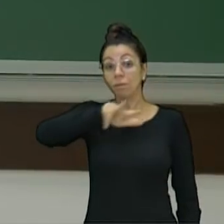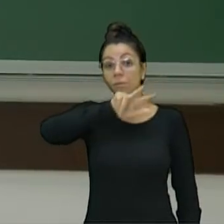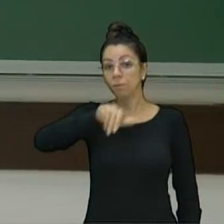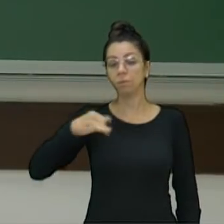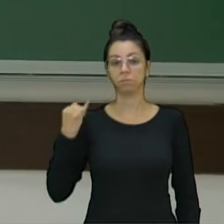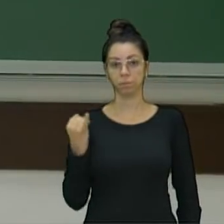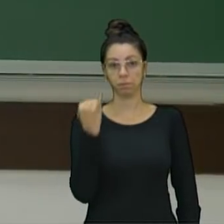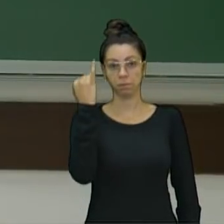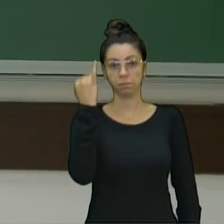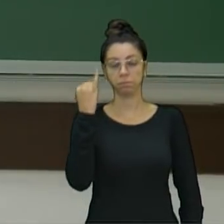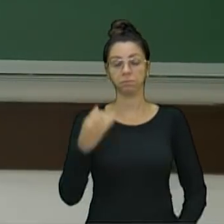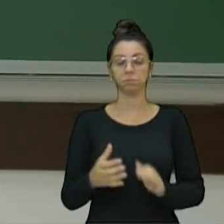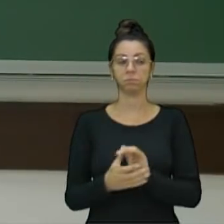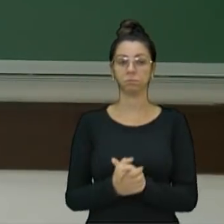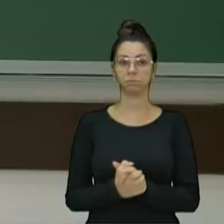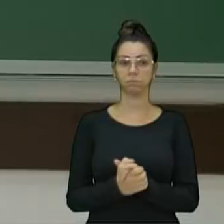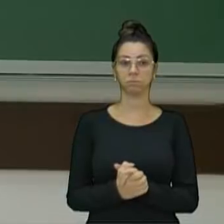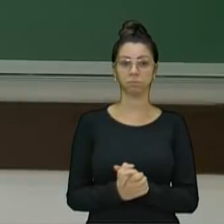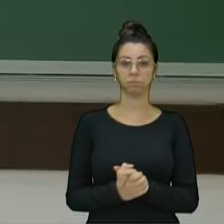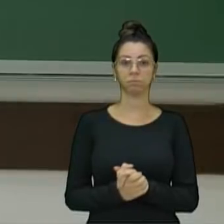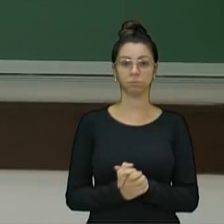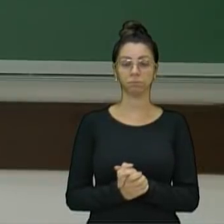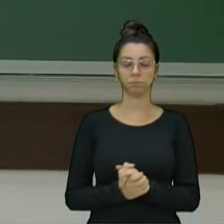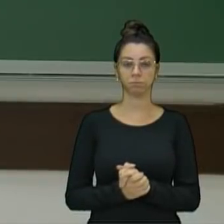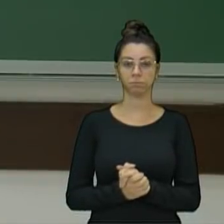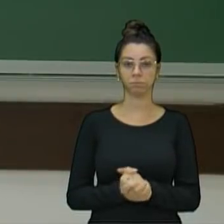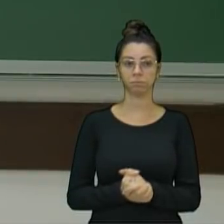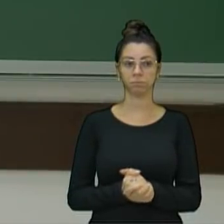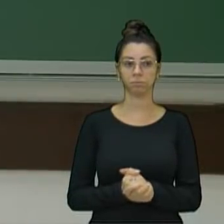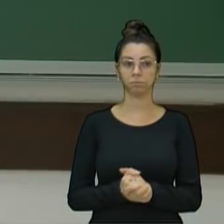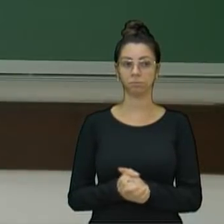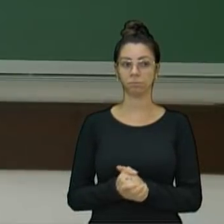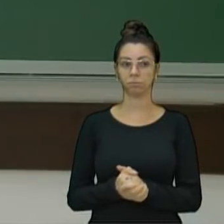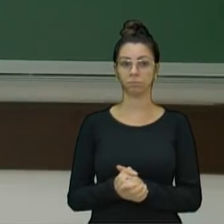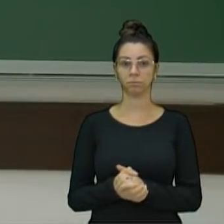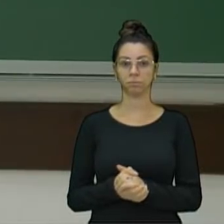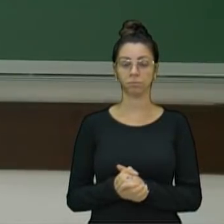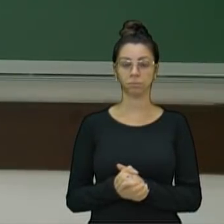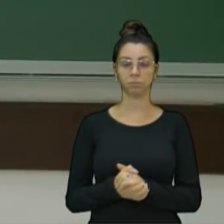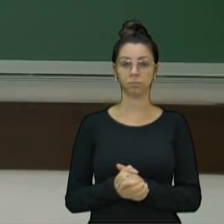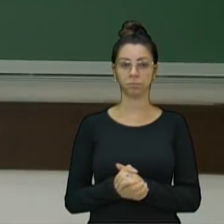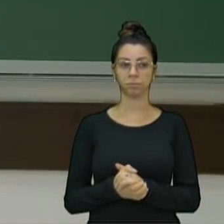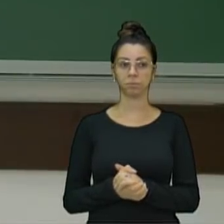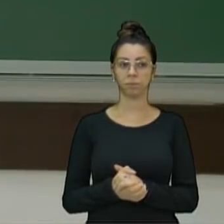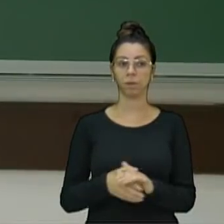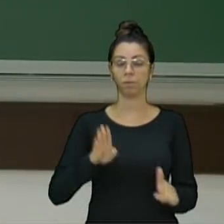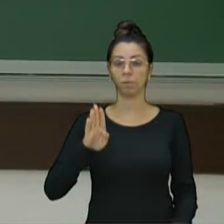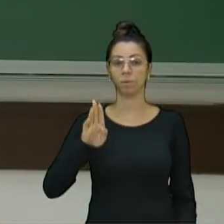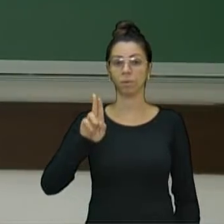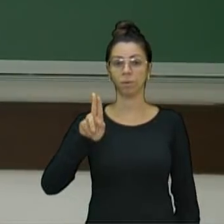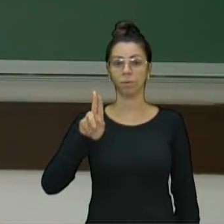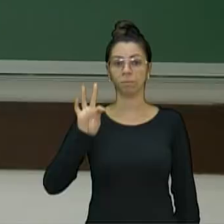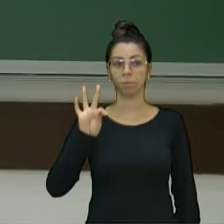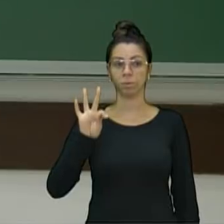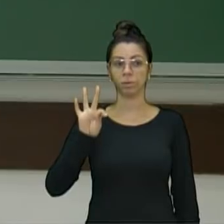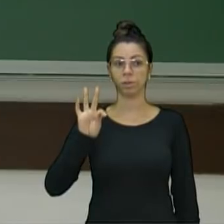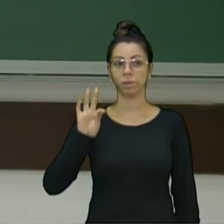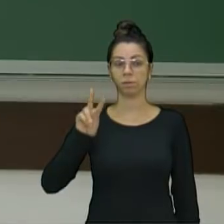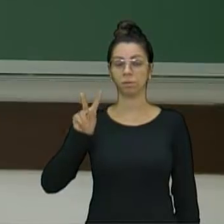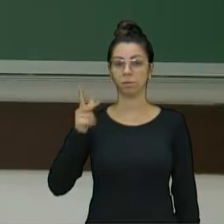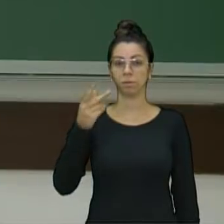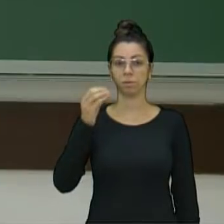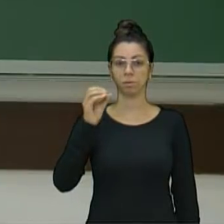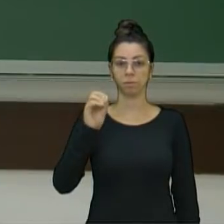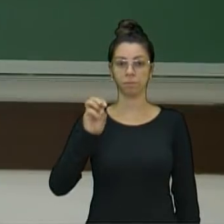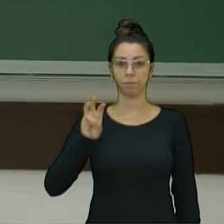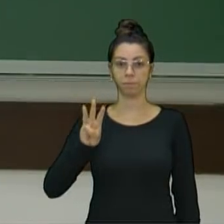As palavras but e however conectam duas frases com ideias similares. Essa é a função. Veja, o